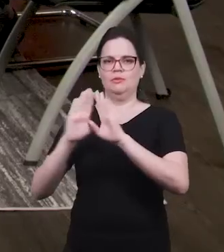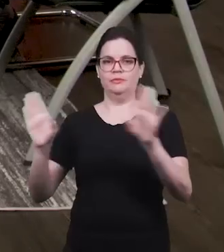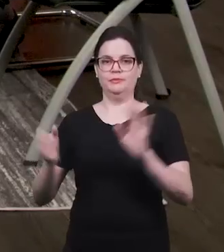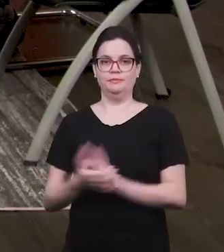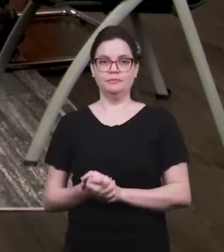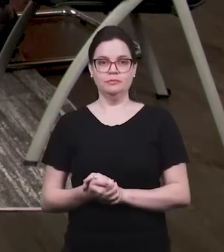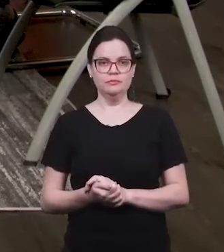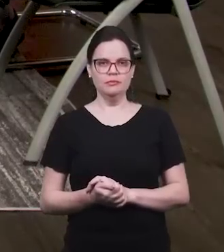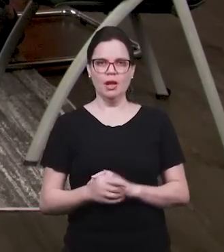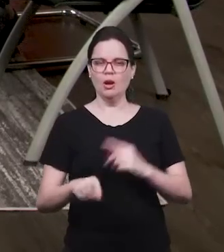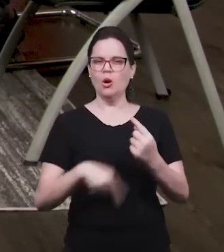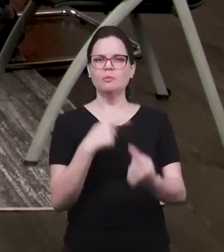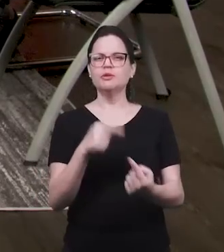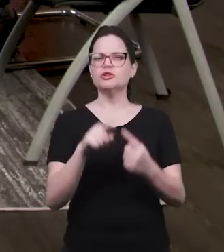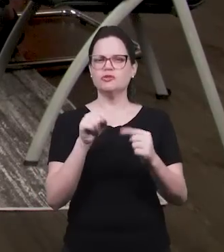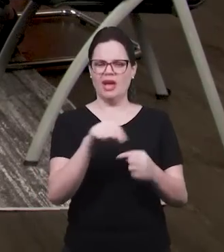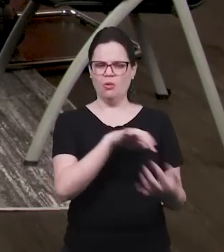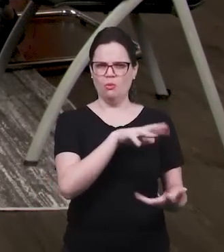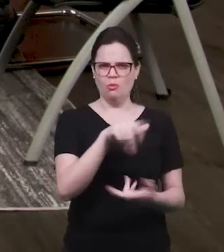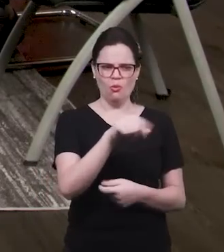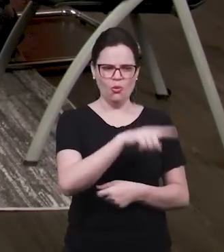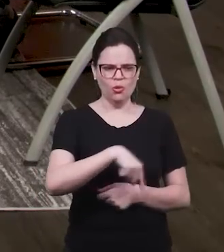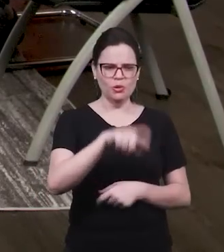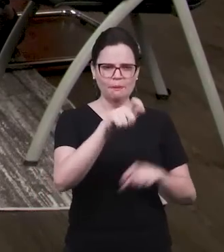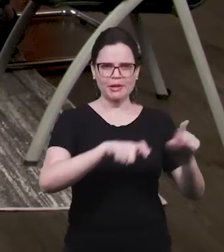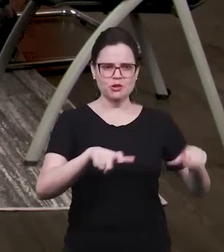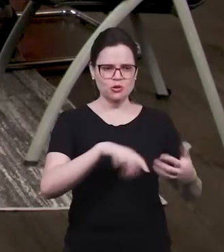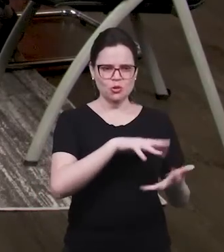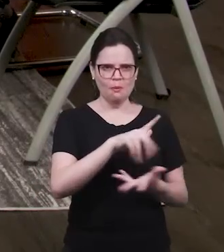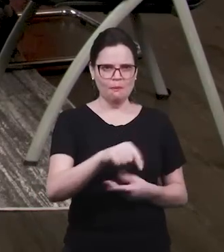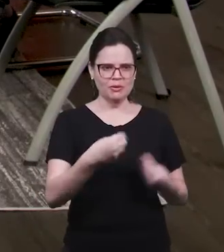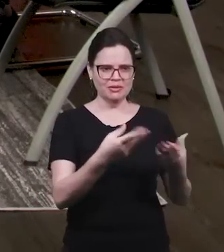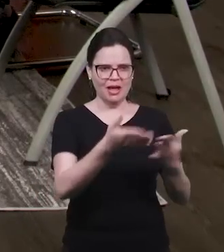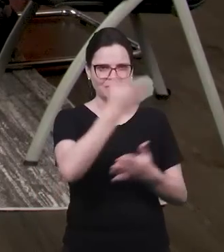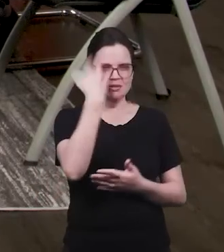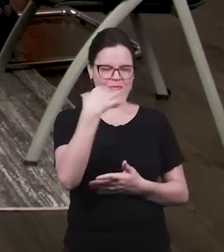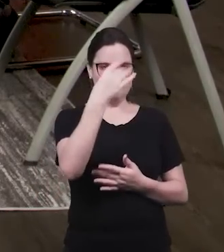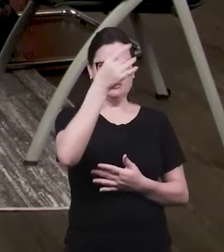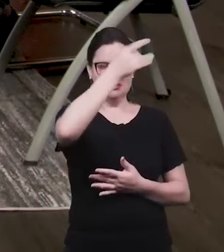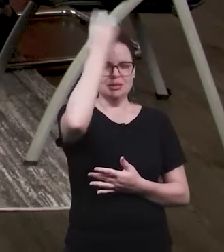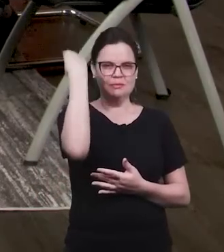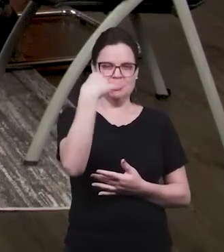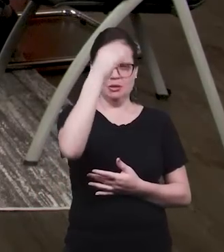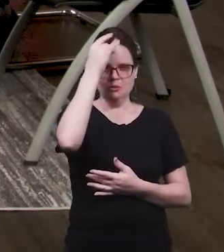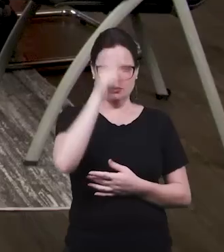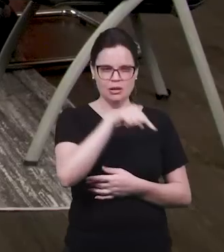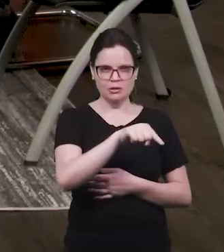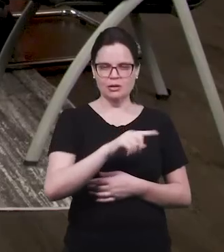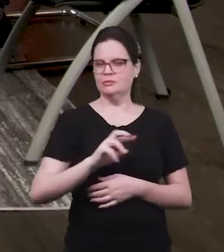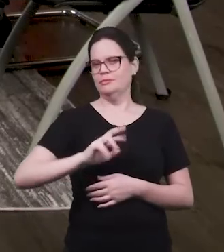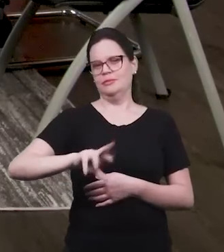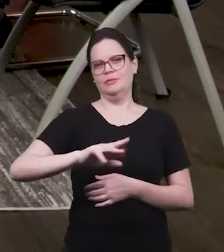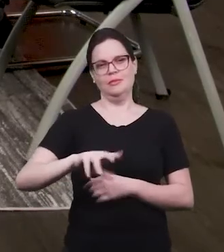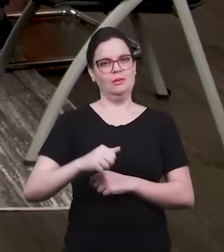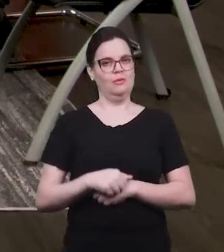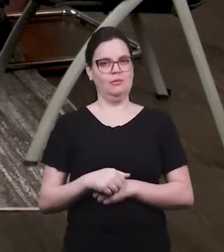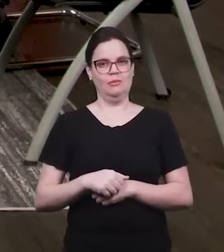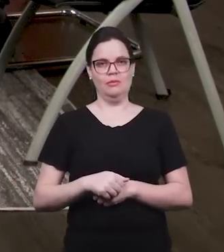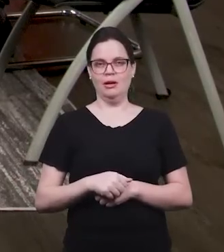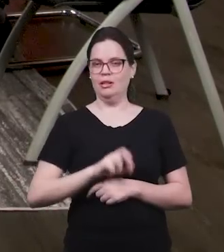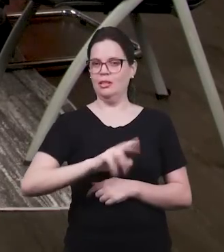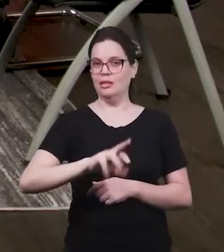foi. O segundo derramamento do Espírito Santo, que nós começamos a ver as evidências a partir de